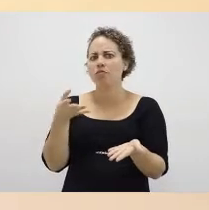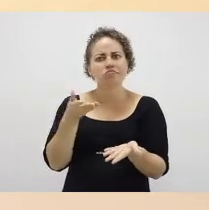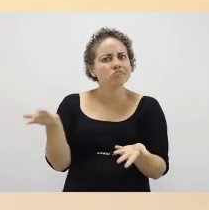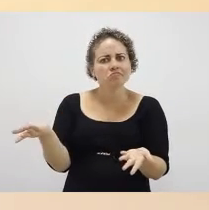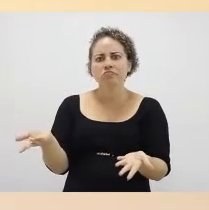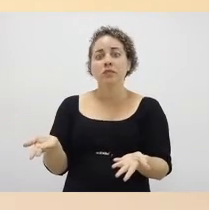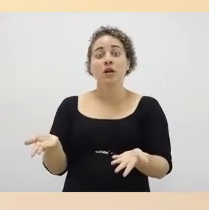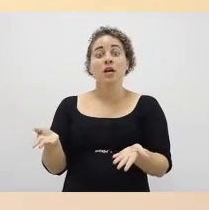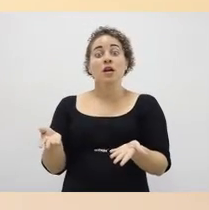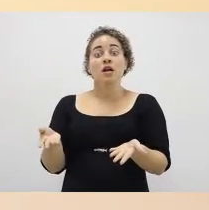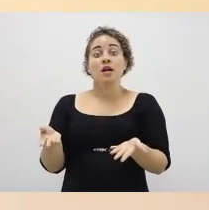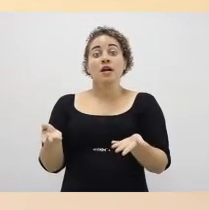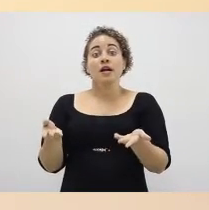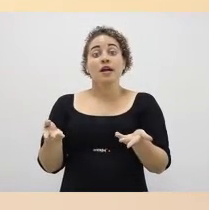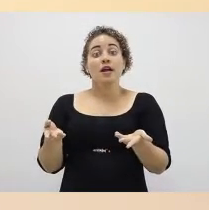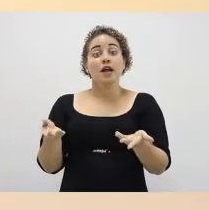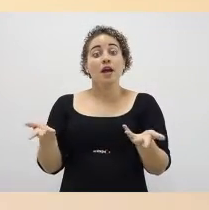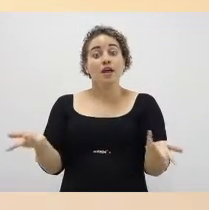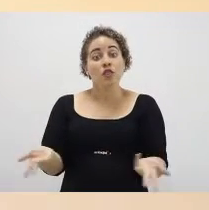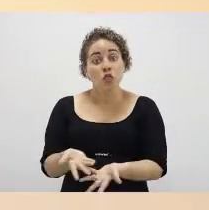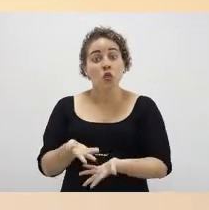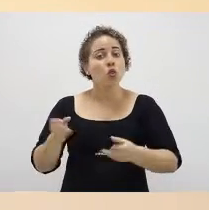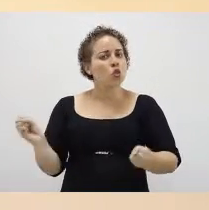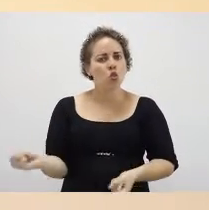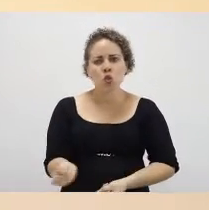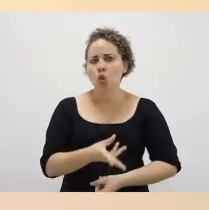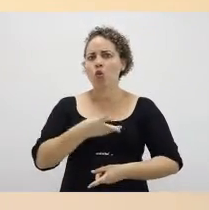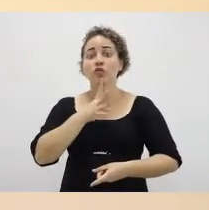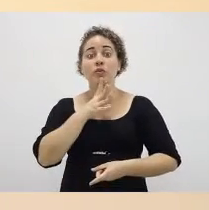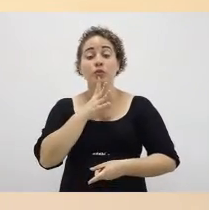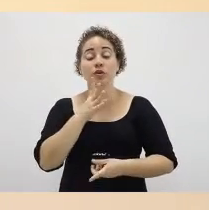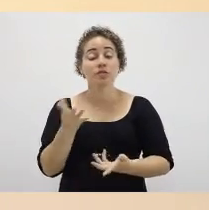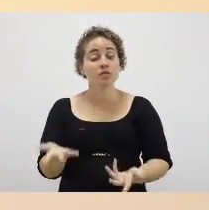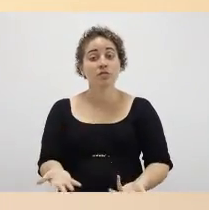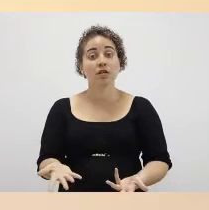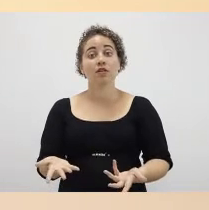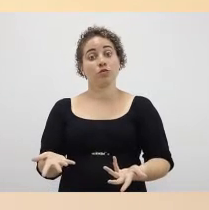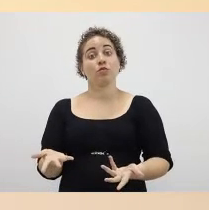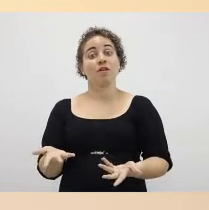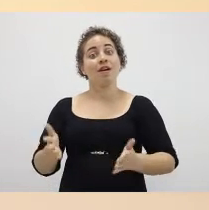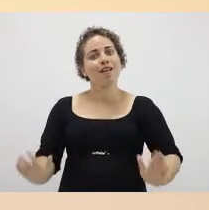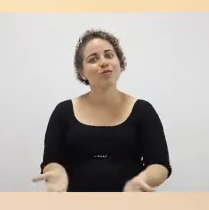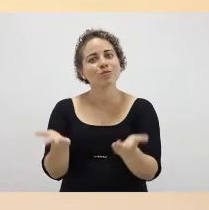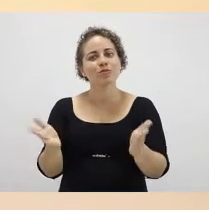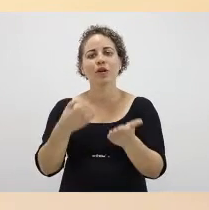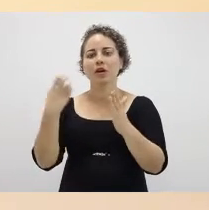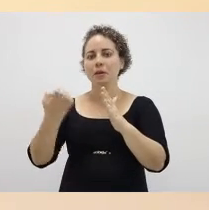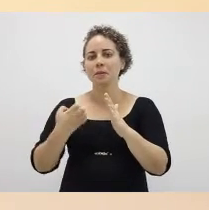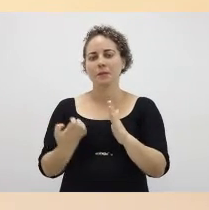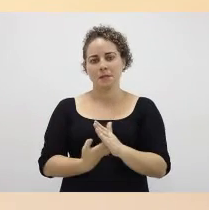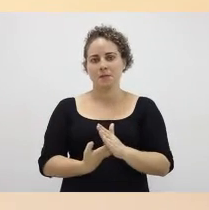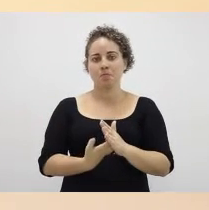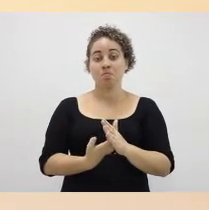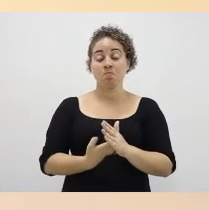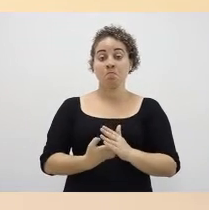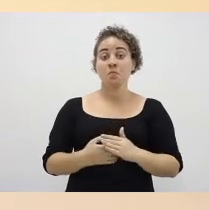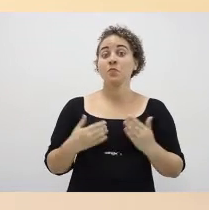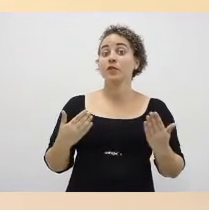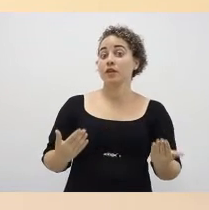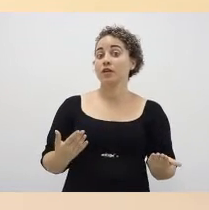estudos mais recentes, ela tem essa possibilidade de gerar mais vantagem para a empresa. Tá? Então, por exemplo,